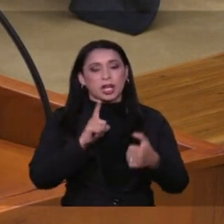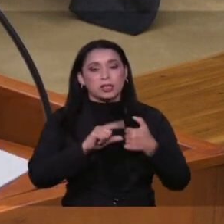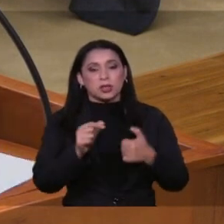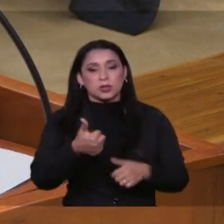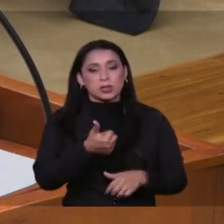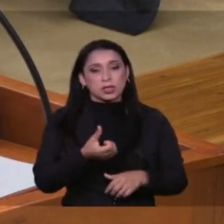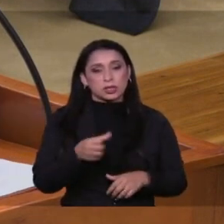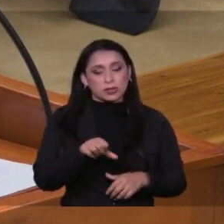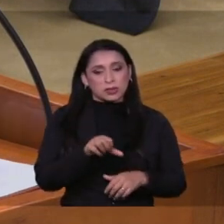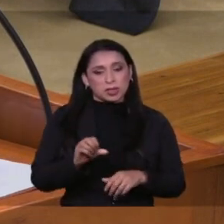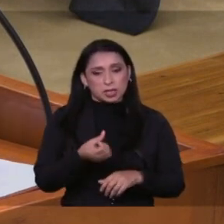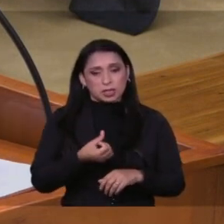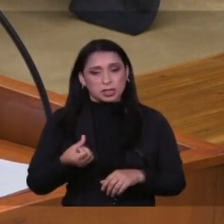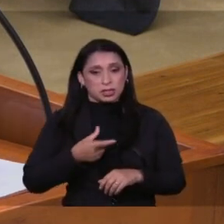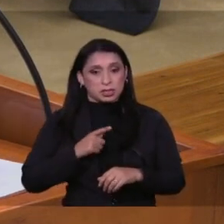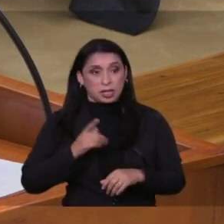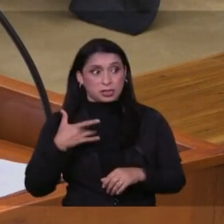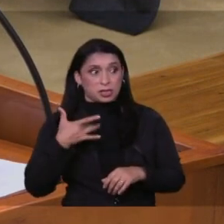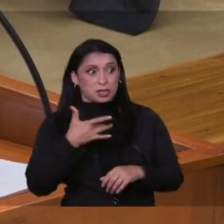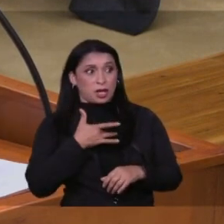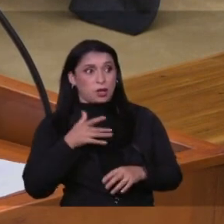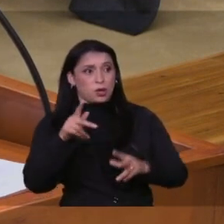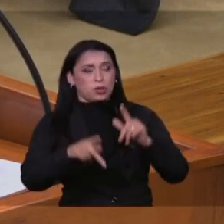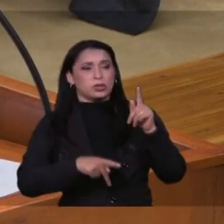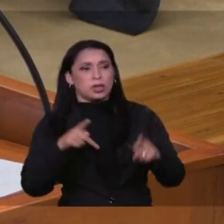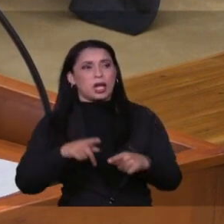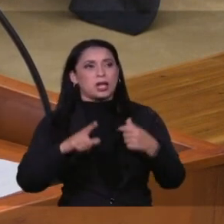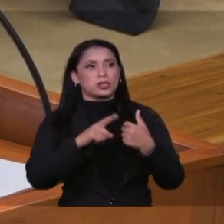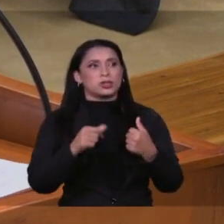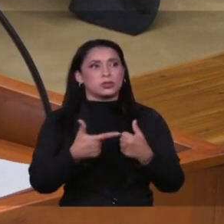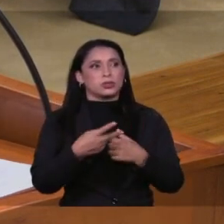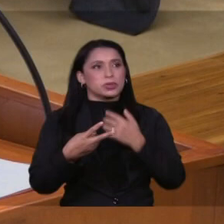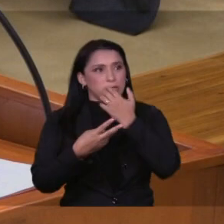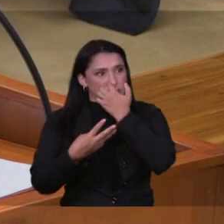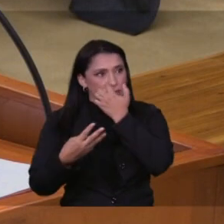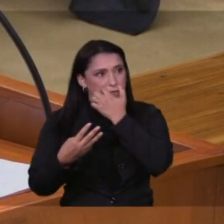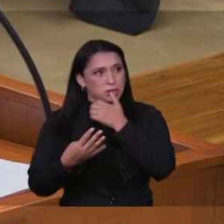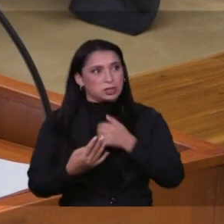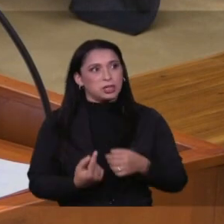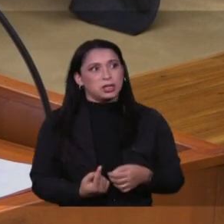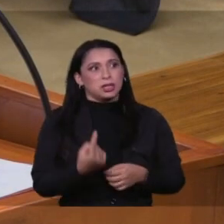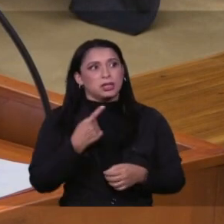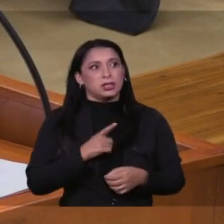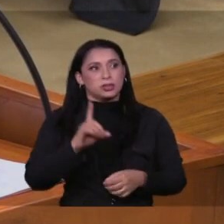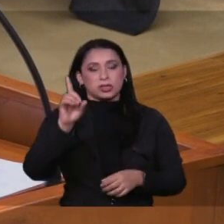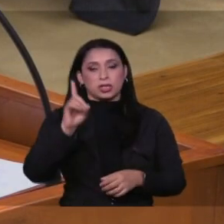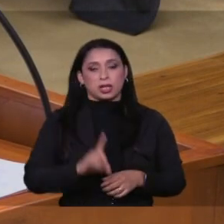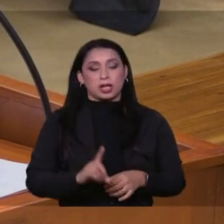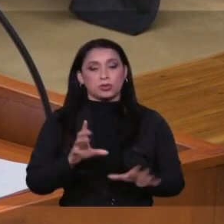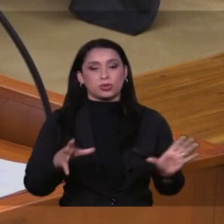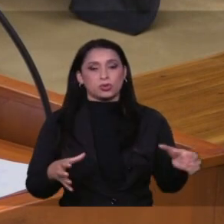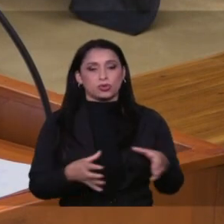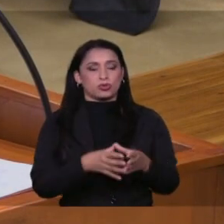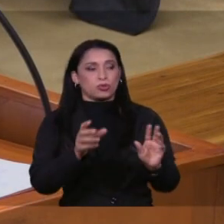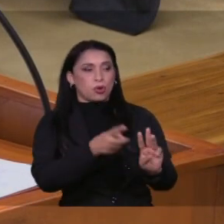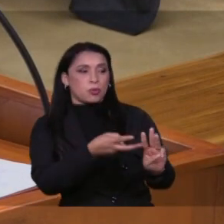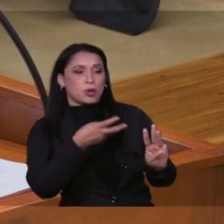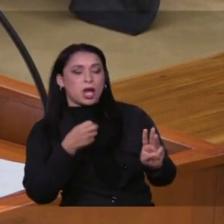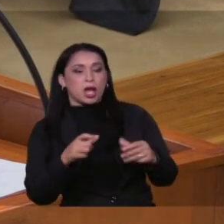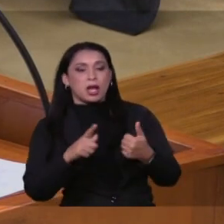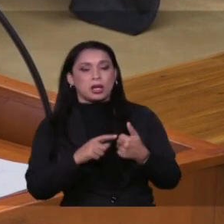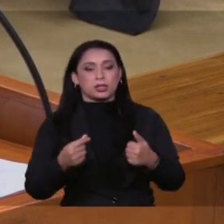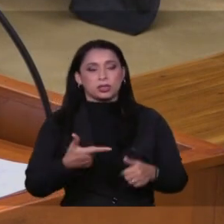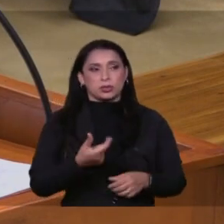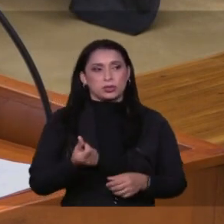porque violaria a saúde de toda a população, o artigo 231, porque violaria o direito das comunidades indígenas, o artigo